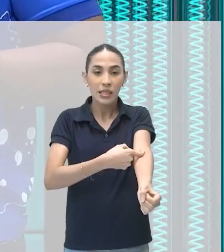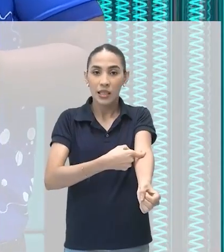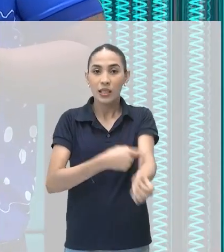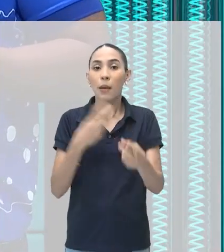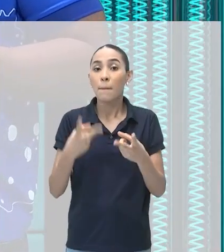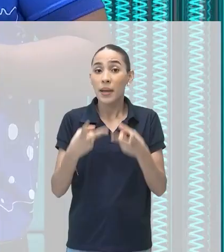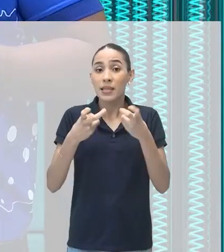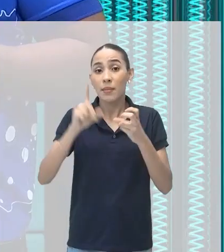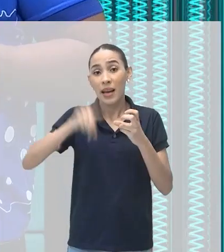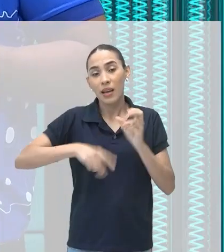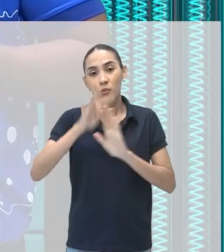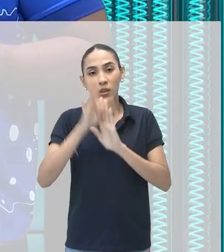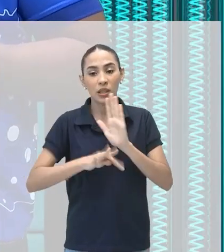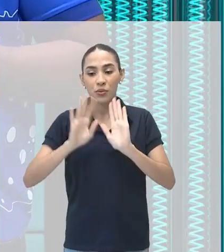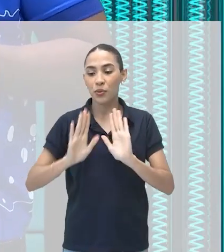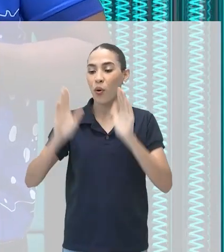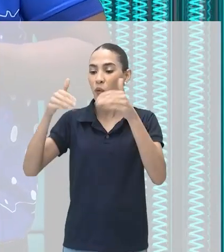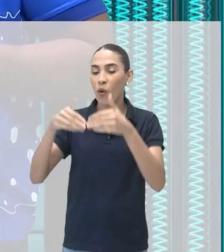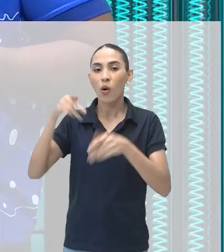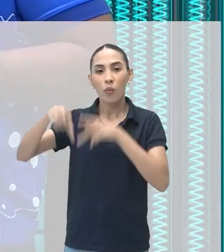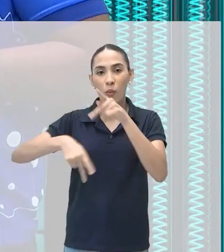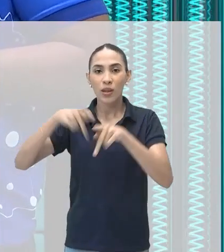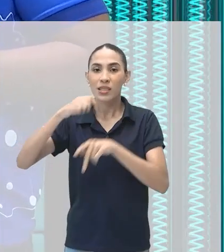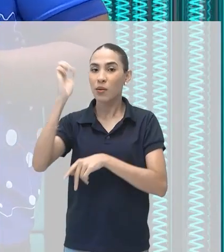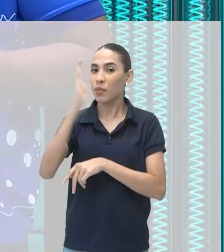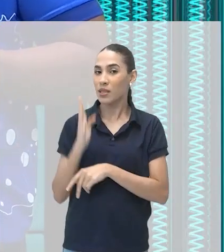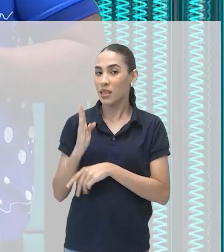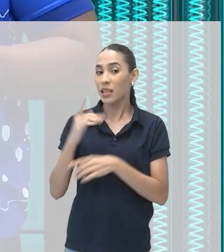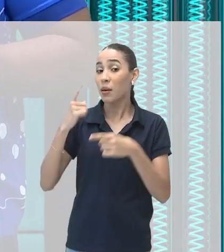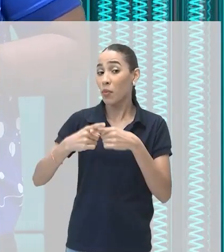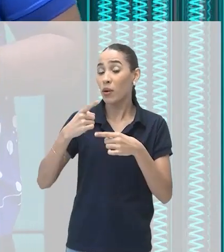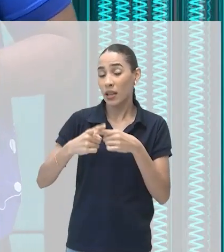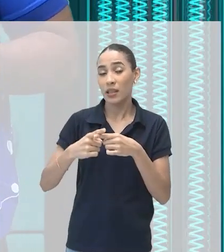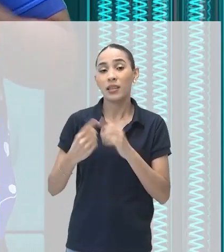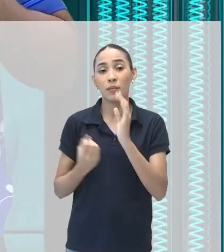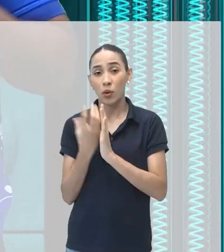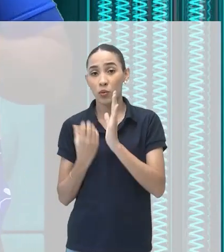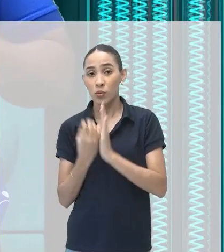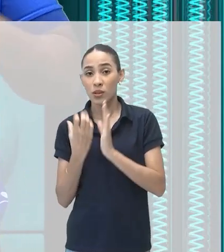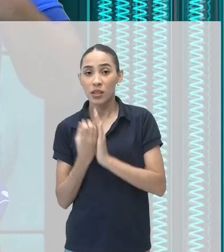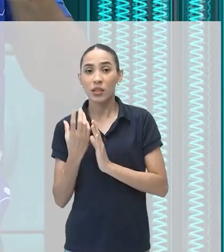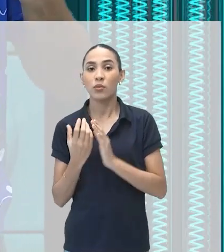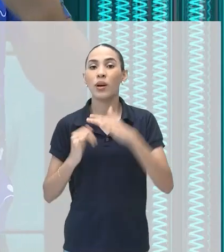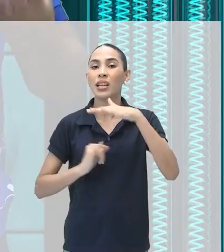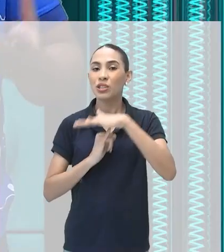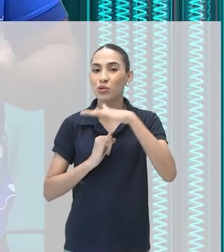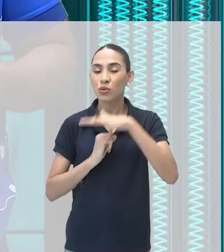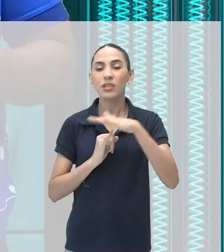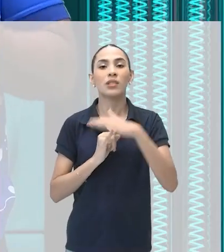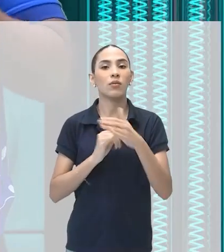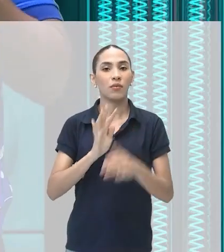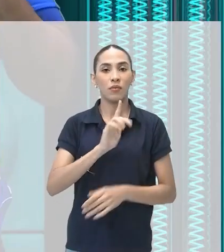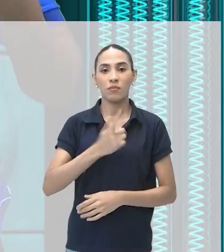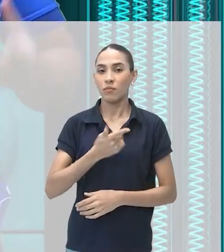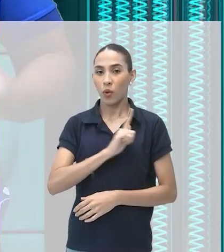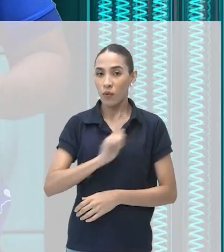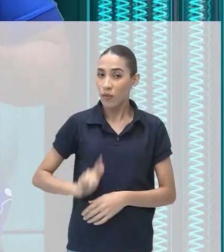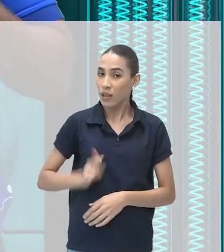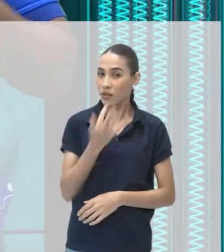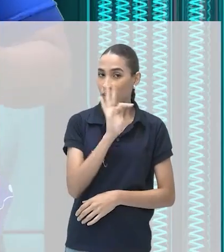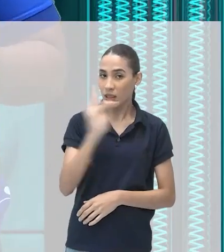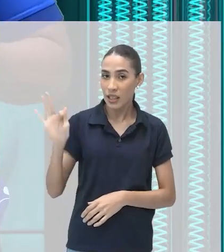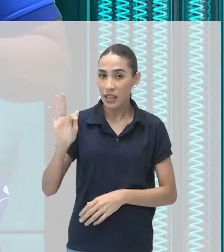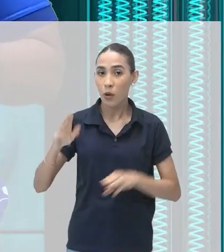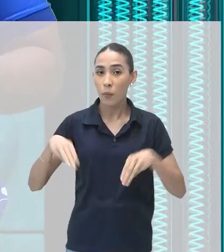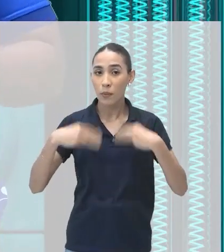que é um texto voltado para a população brasileira, até mesmo porque foi produzido por uma instituição federal, o governo federal,